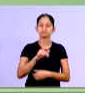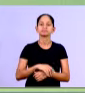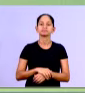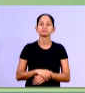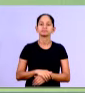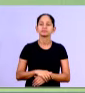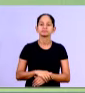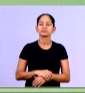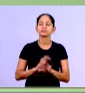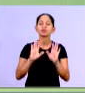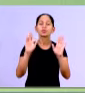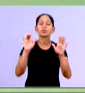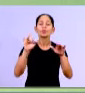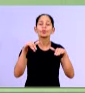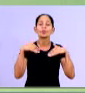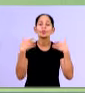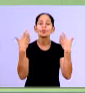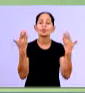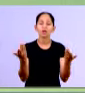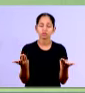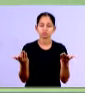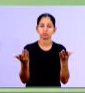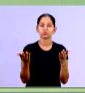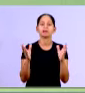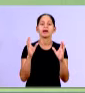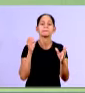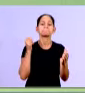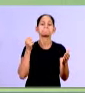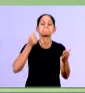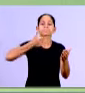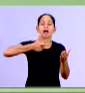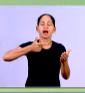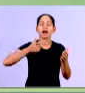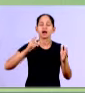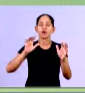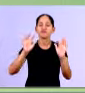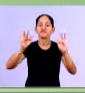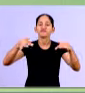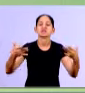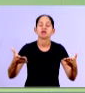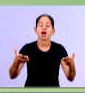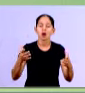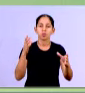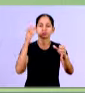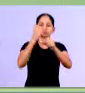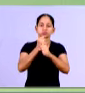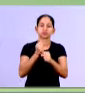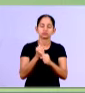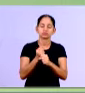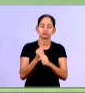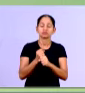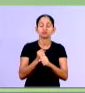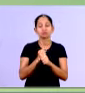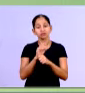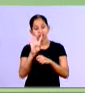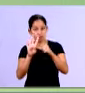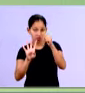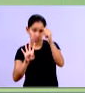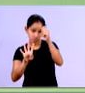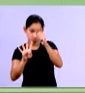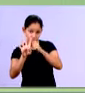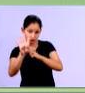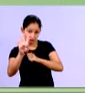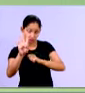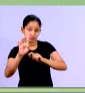Quanto que Gabriel vai pagar ao final dos... Quanto no final dos 4 meses Gabriel terá pago